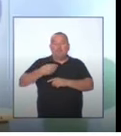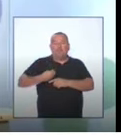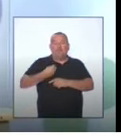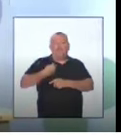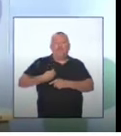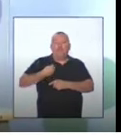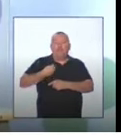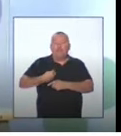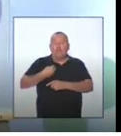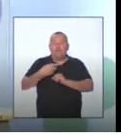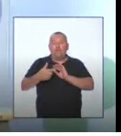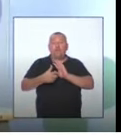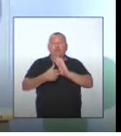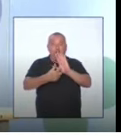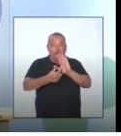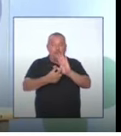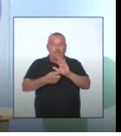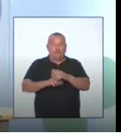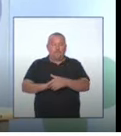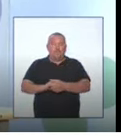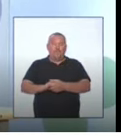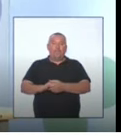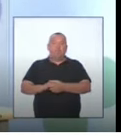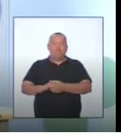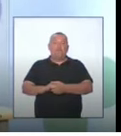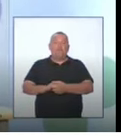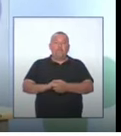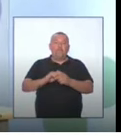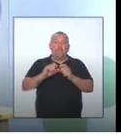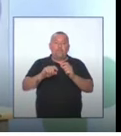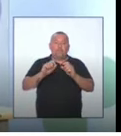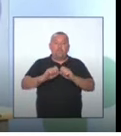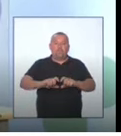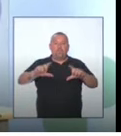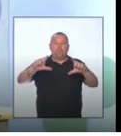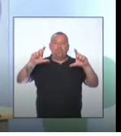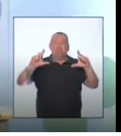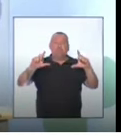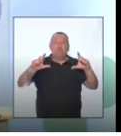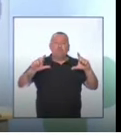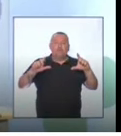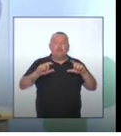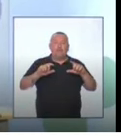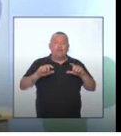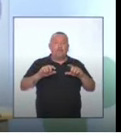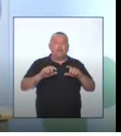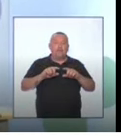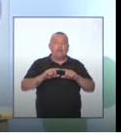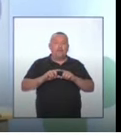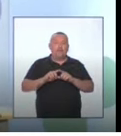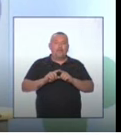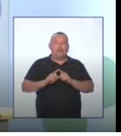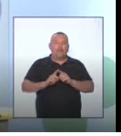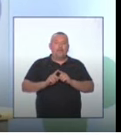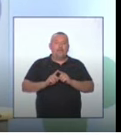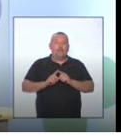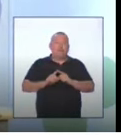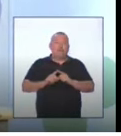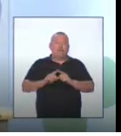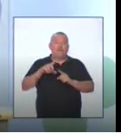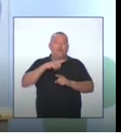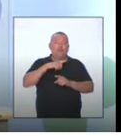vivenciaram trazendo essa questão? Vamos abrir aqui, quero ver o que vocês estão me colocando. Olha lá,